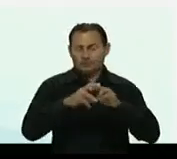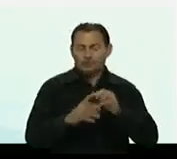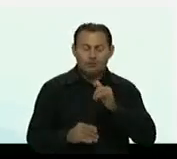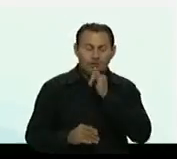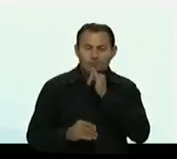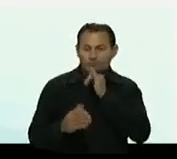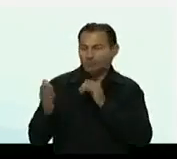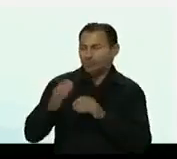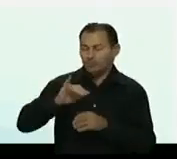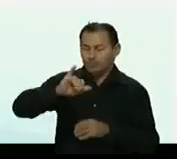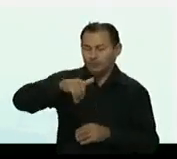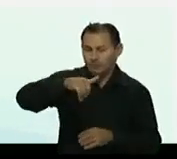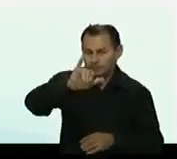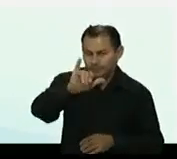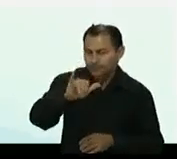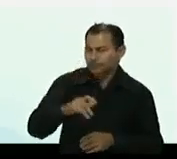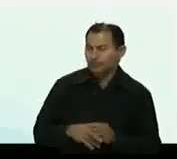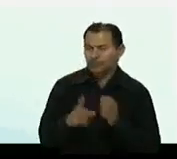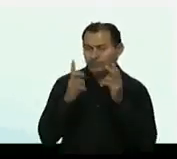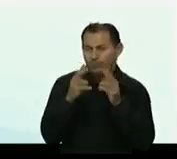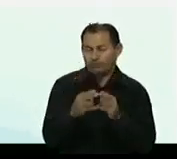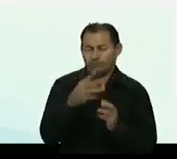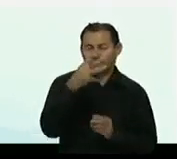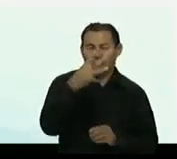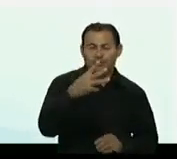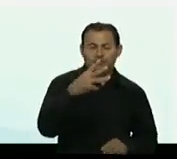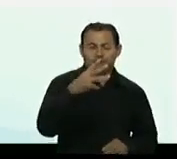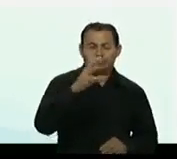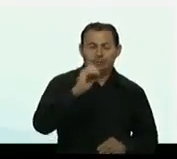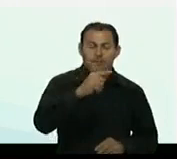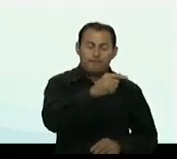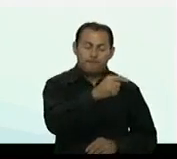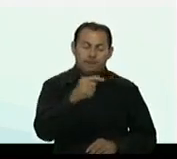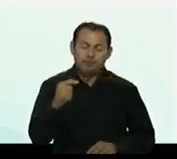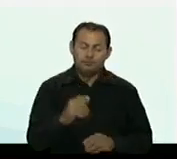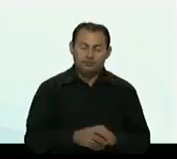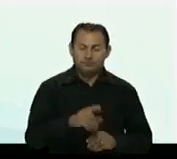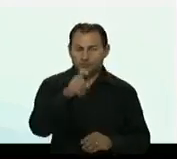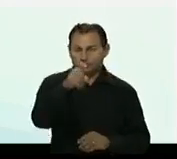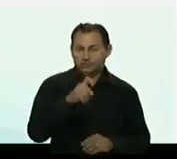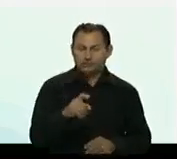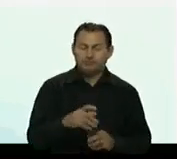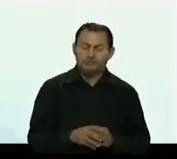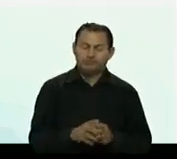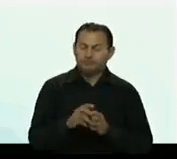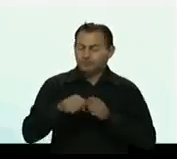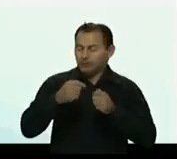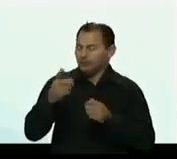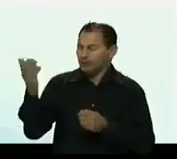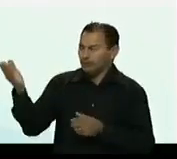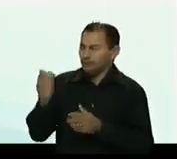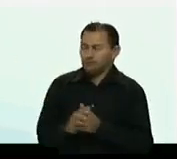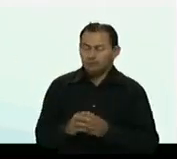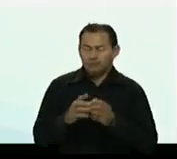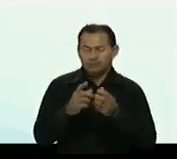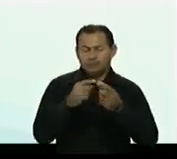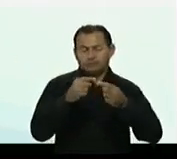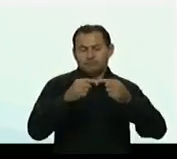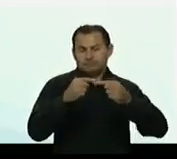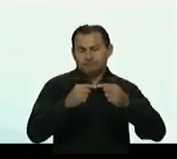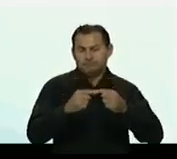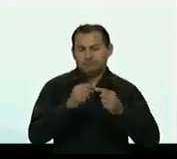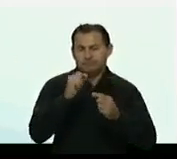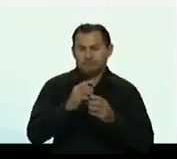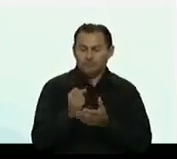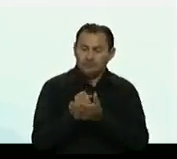veja, y é igual a 30 menos x. Essa daqui é uma forma equivalente